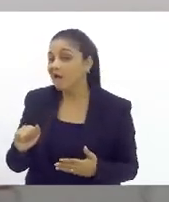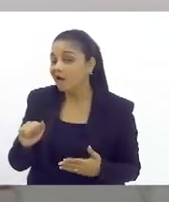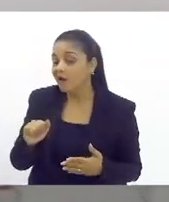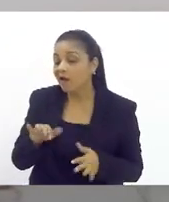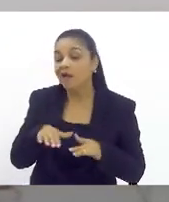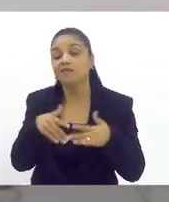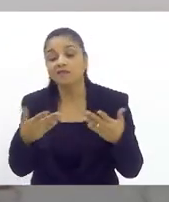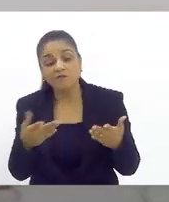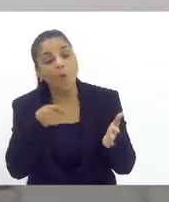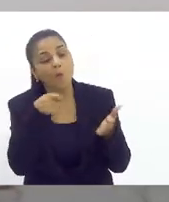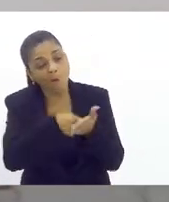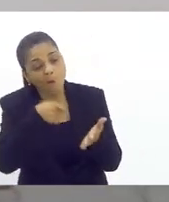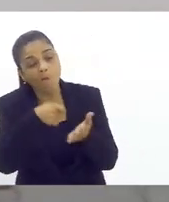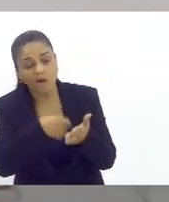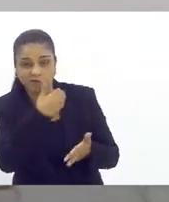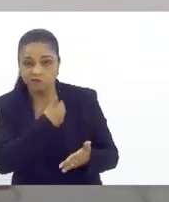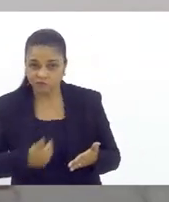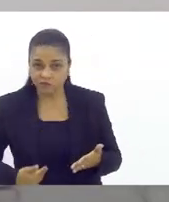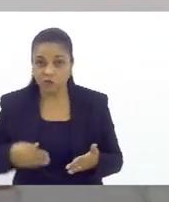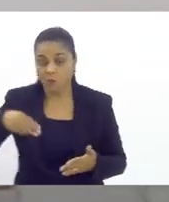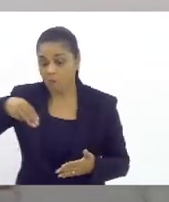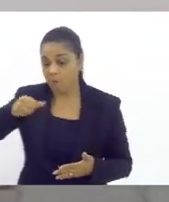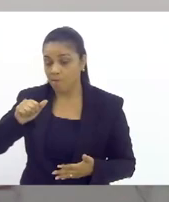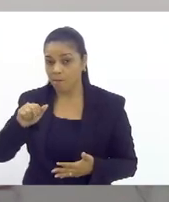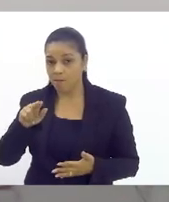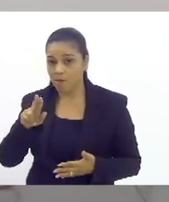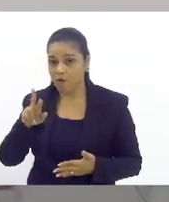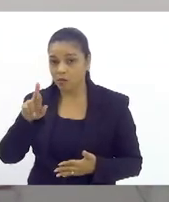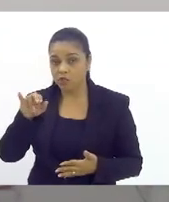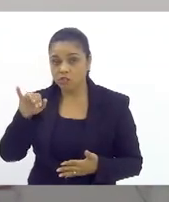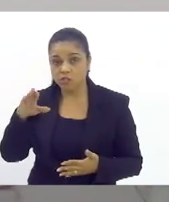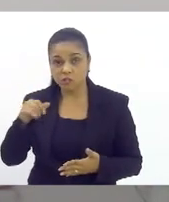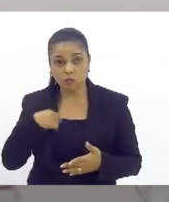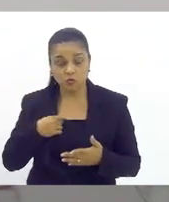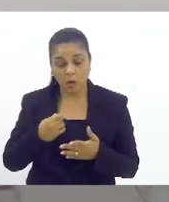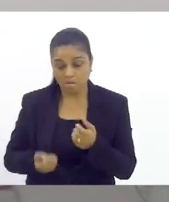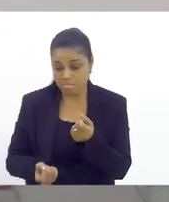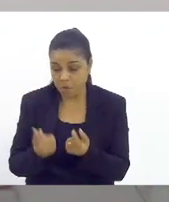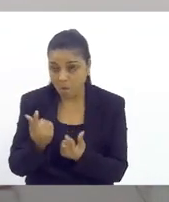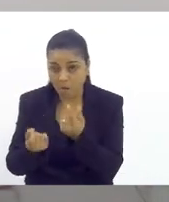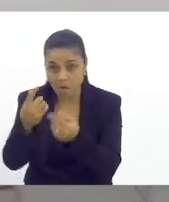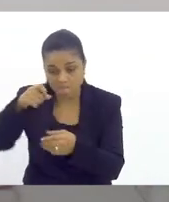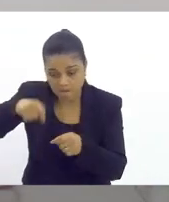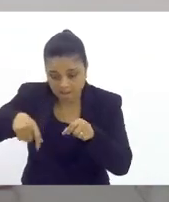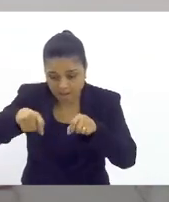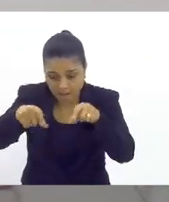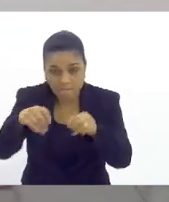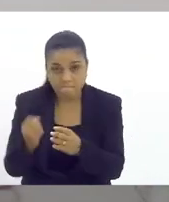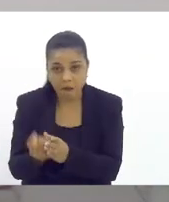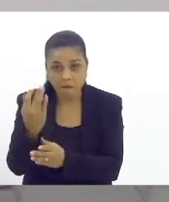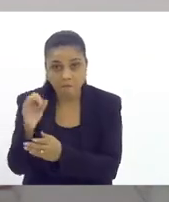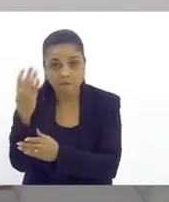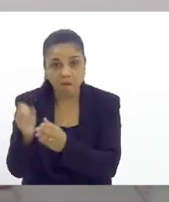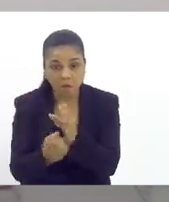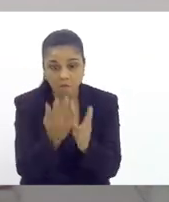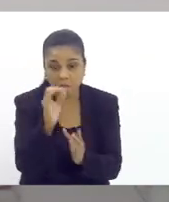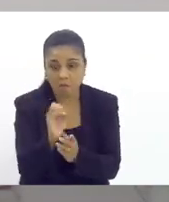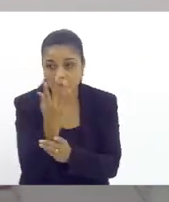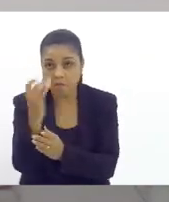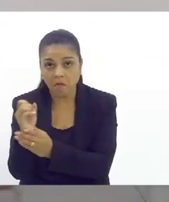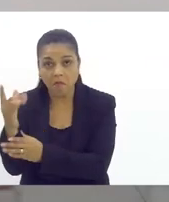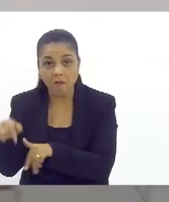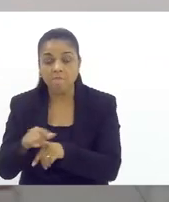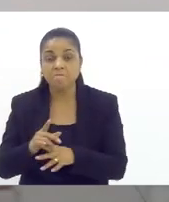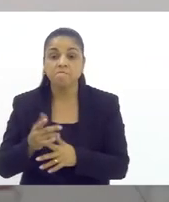o plano o Maurício Instituto Terra deve ter plantado mais árvore do que o estado Então na verdade eu não sei